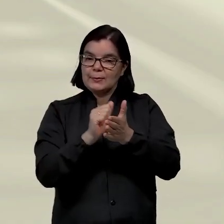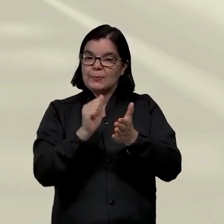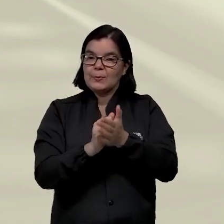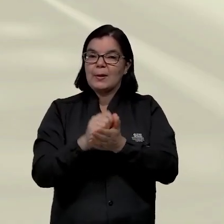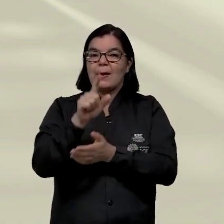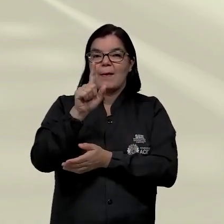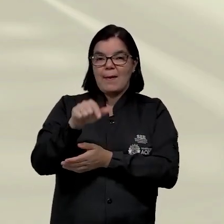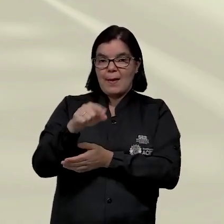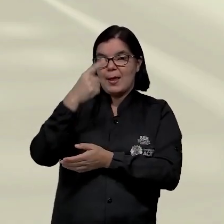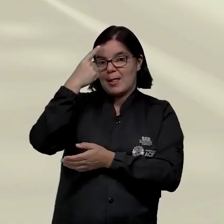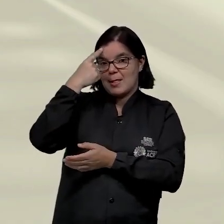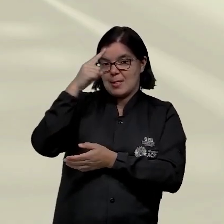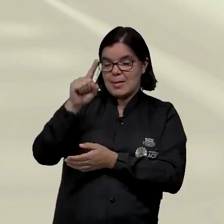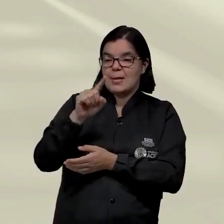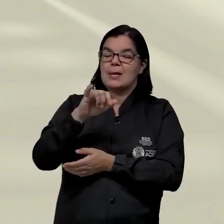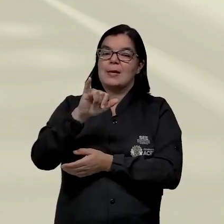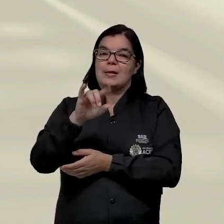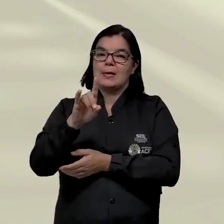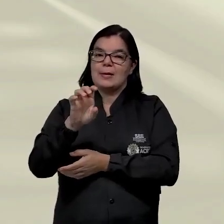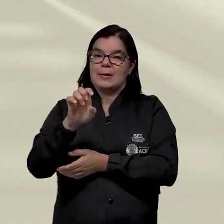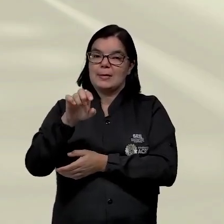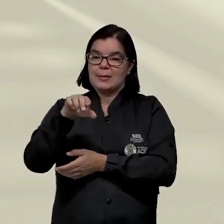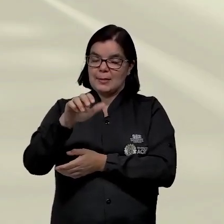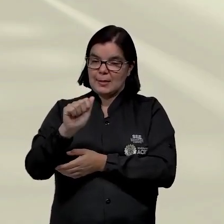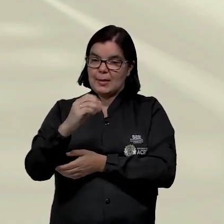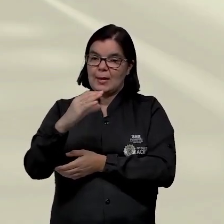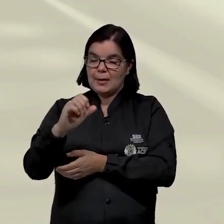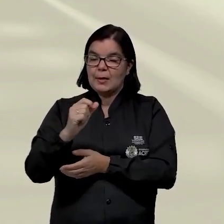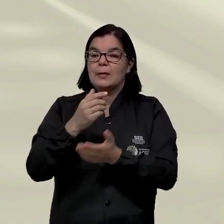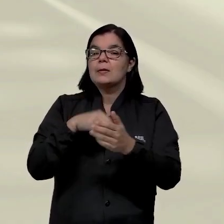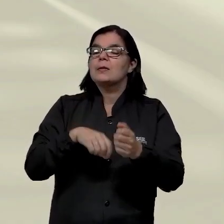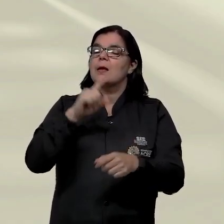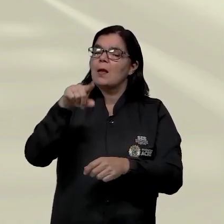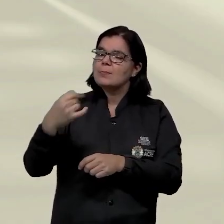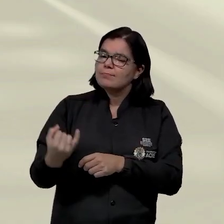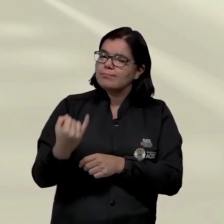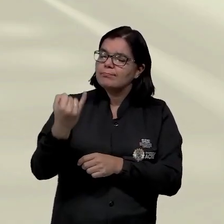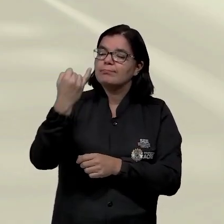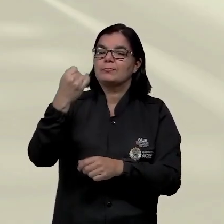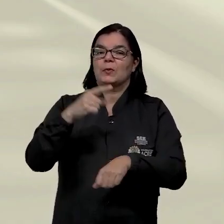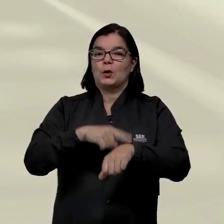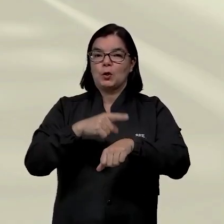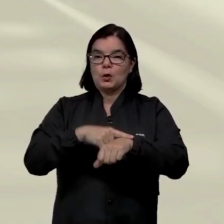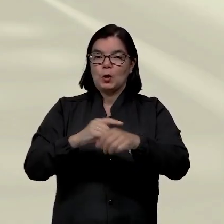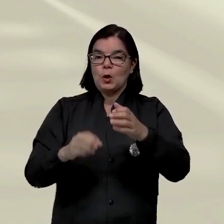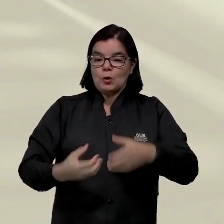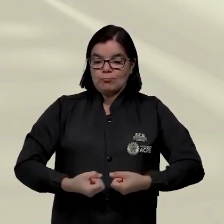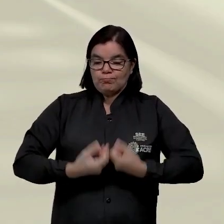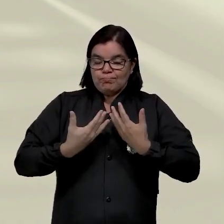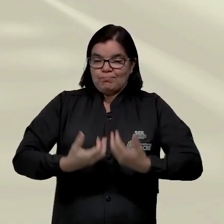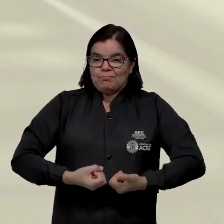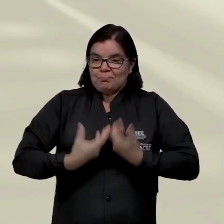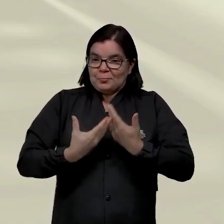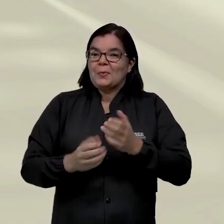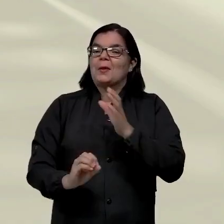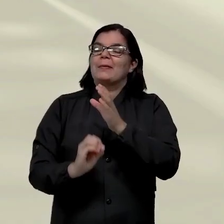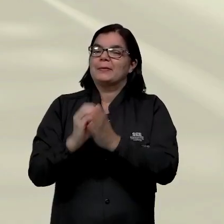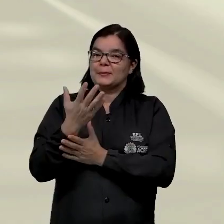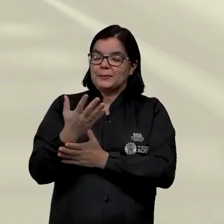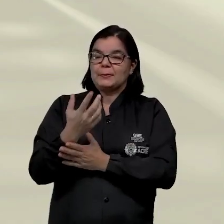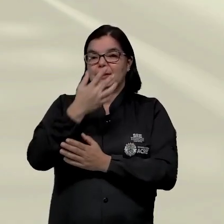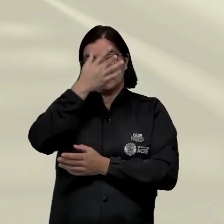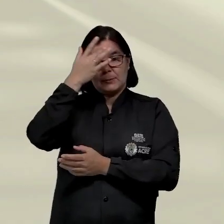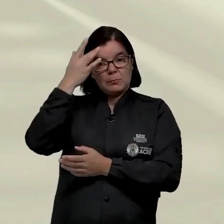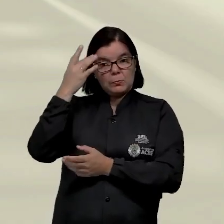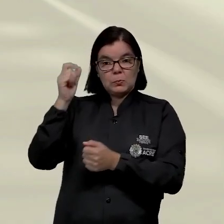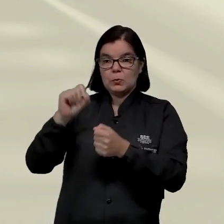chamada de ideação e marca o início do processo criativo, momento em que a inspiração se manifesta. Então, os